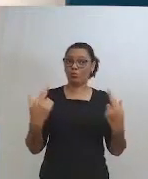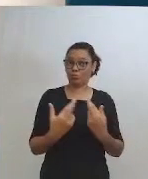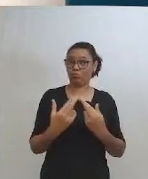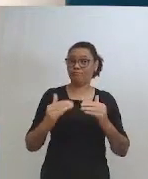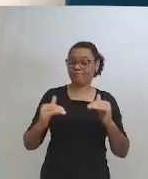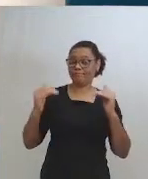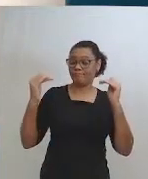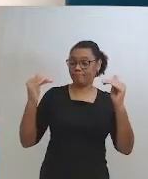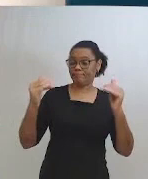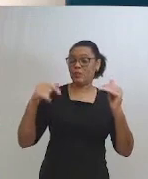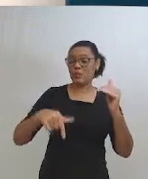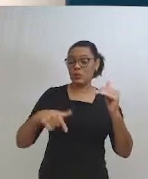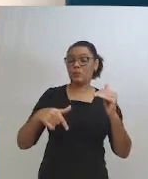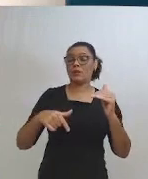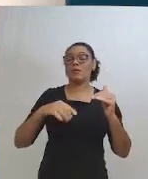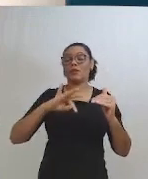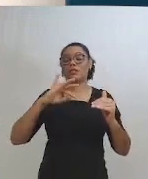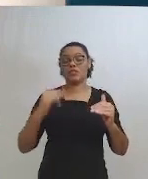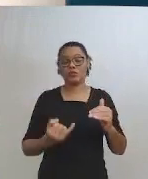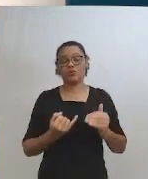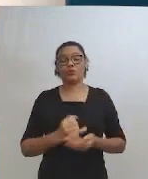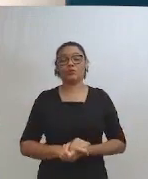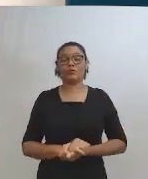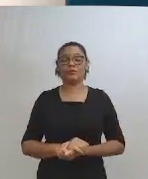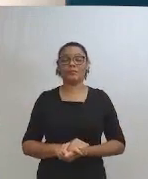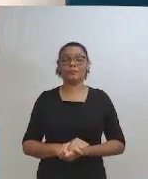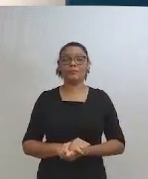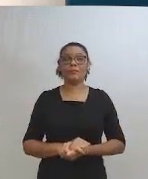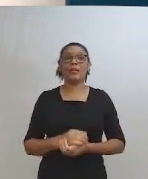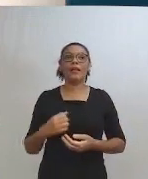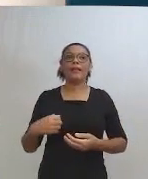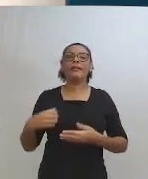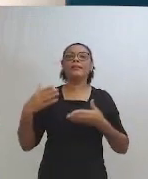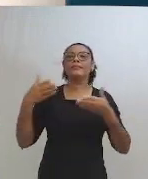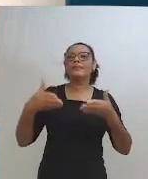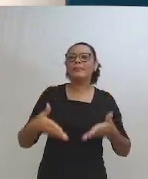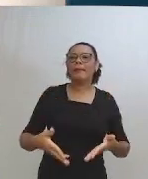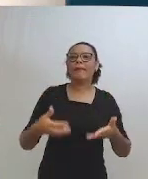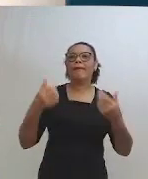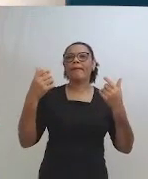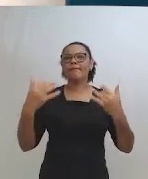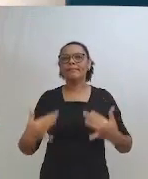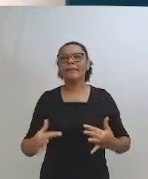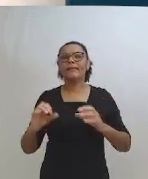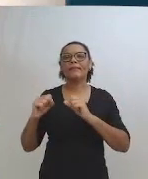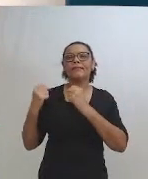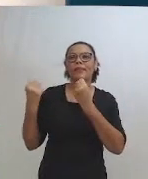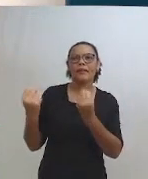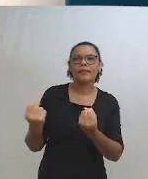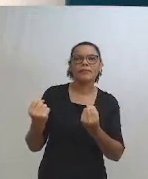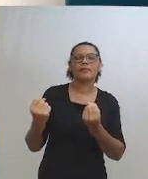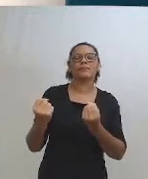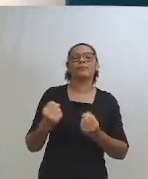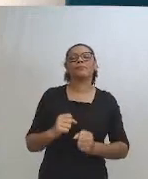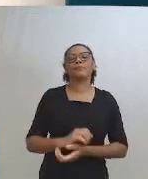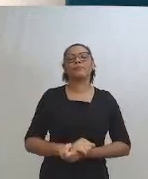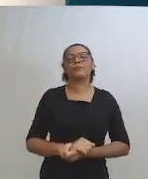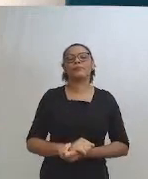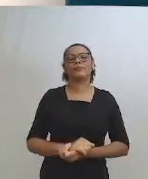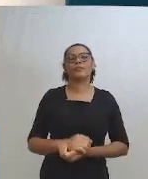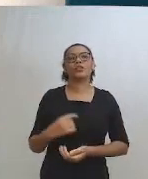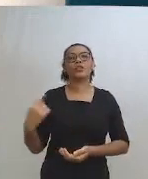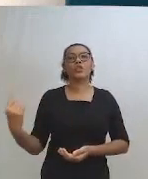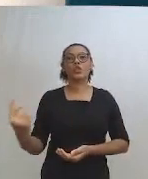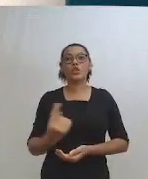Tribunal de Justiça, trazer os reclames da defesa, trazer as nossas insatisfações